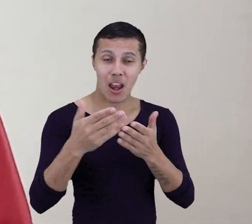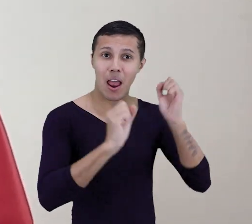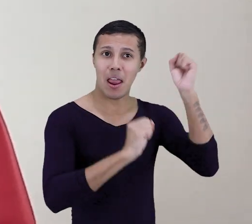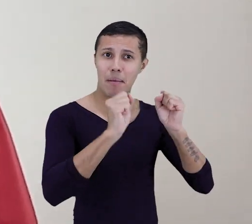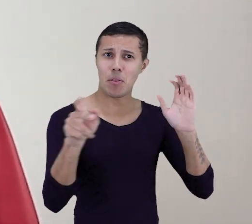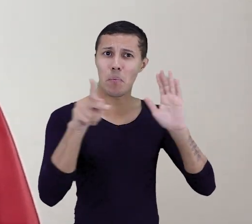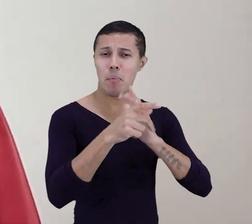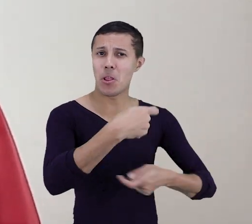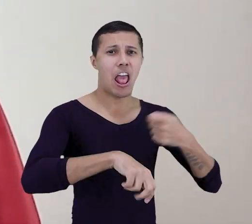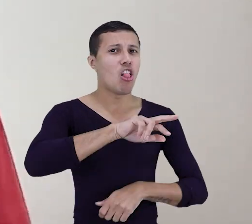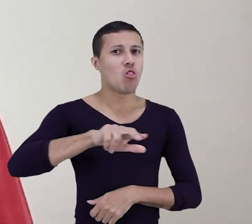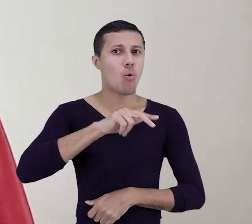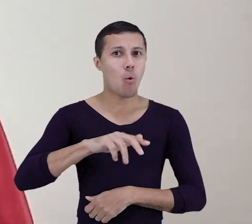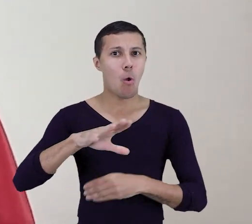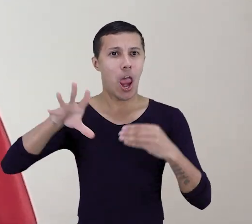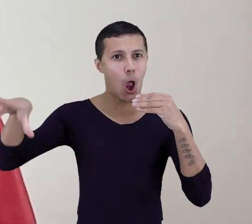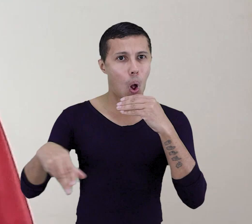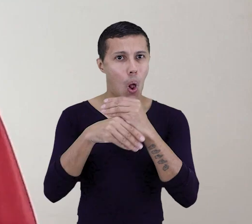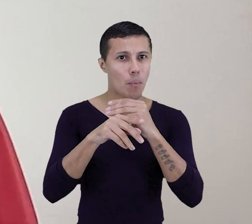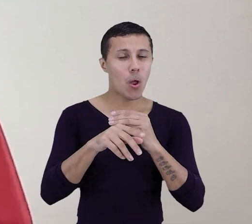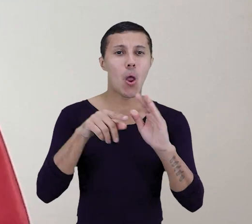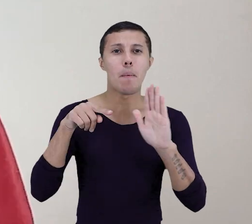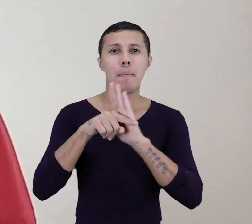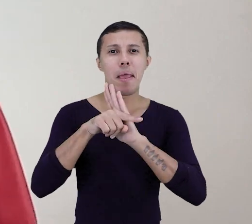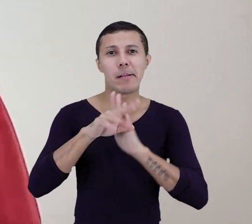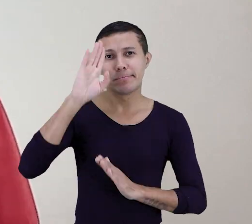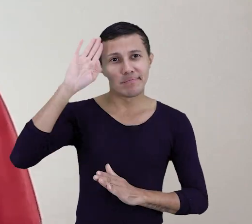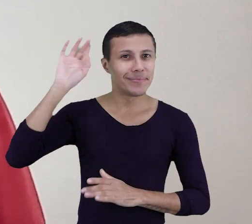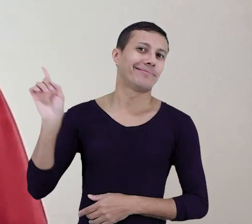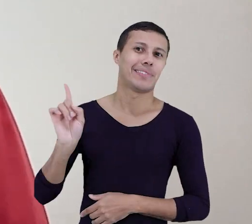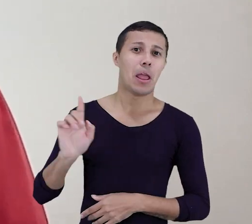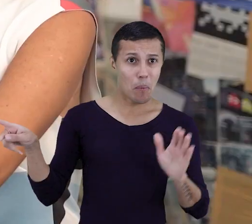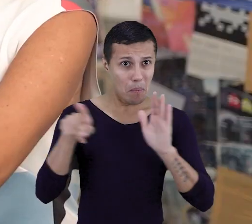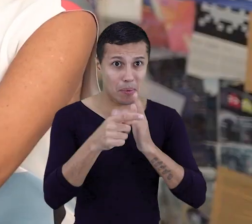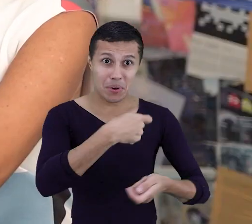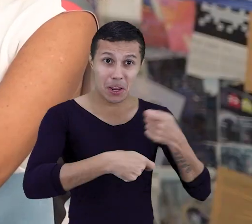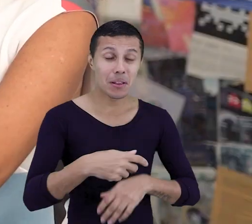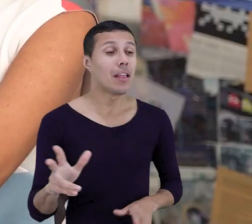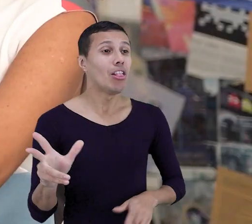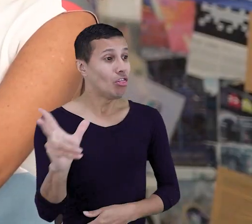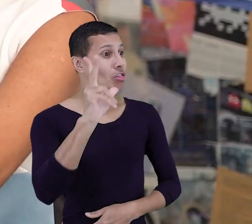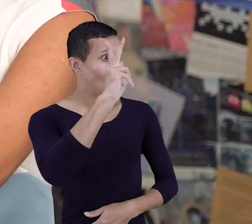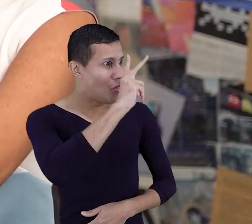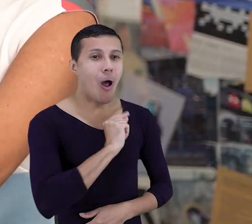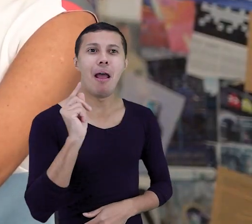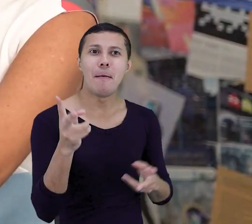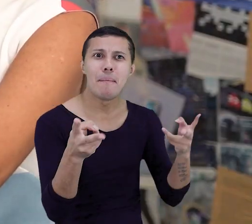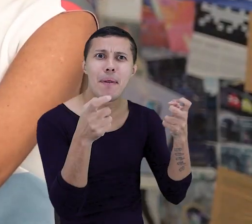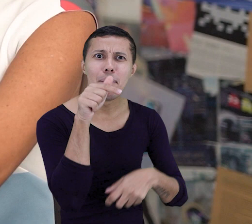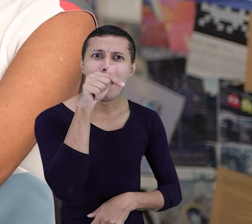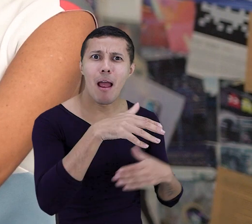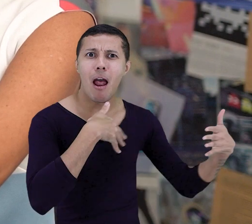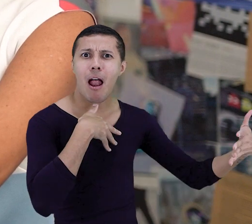como negócio mesmo, não como uma colaboração científica apenas, entendeu? Mas como um negócio. Gente, o que dá para a gente perceber aí